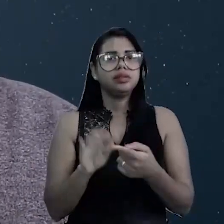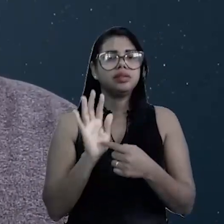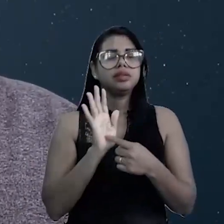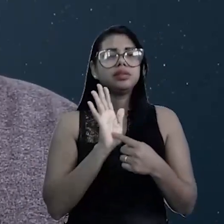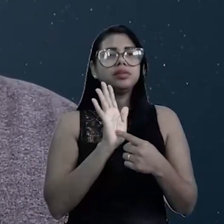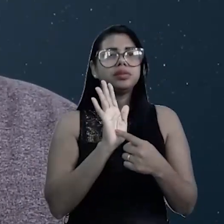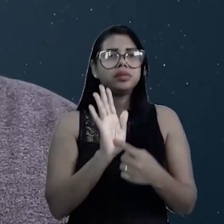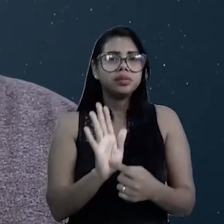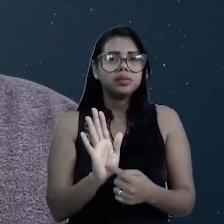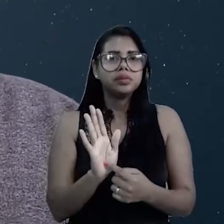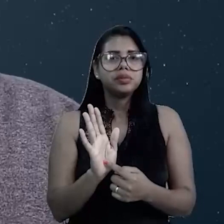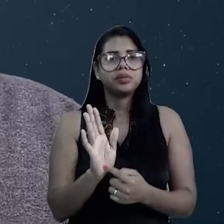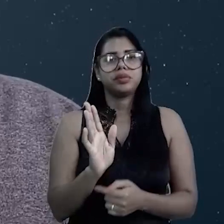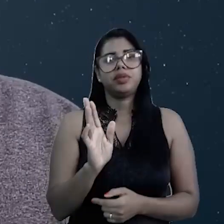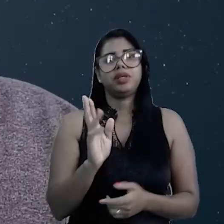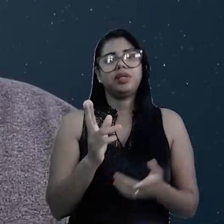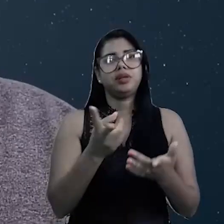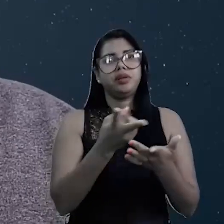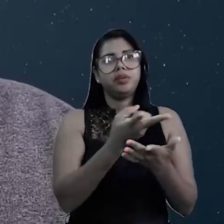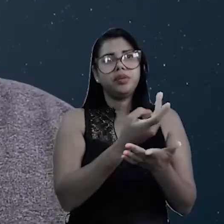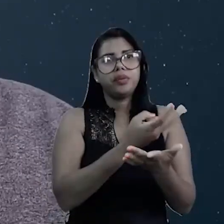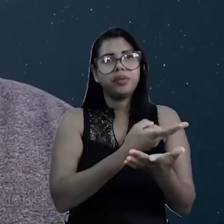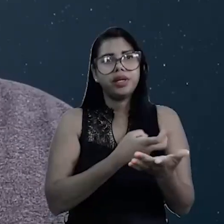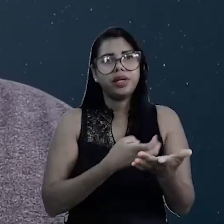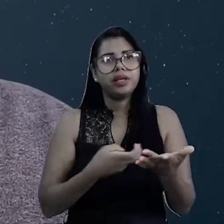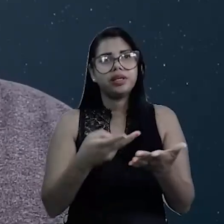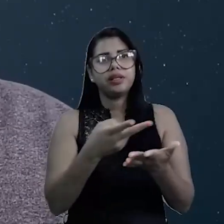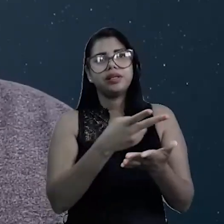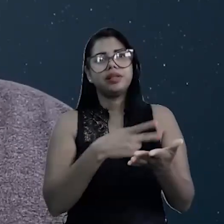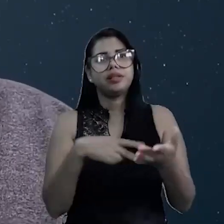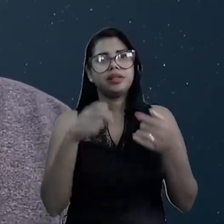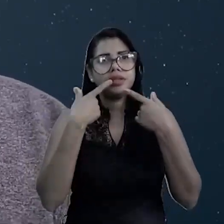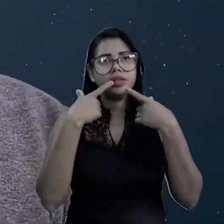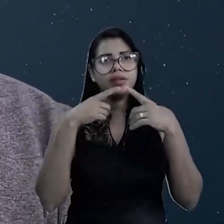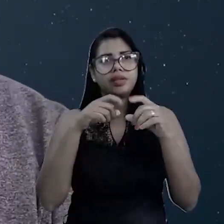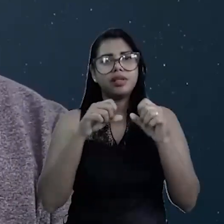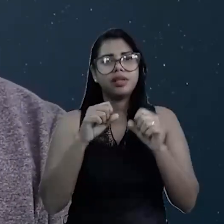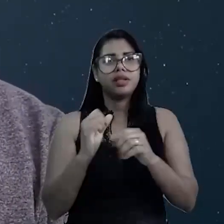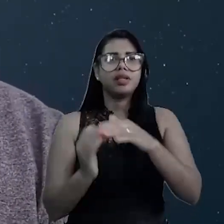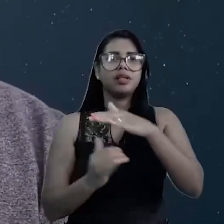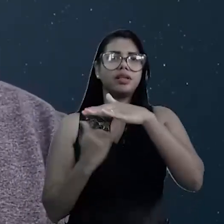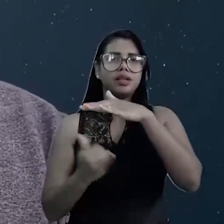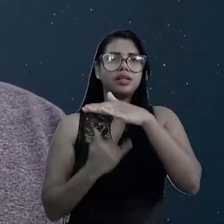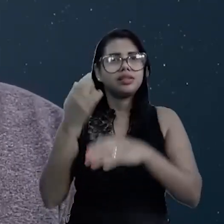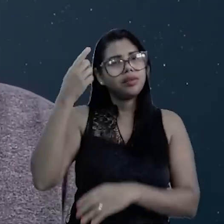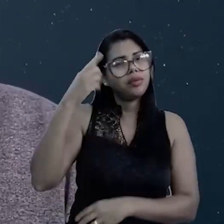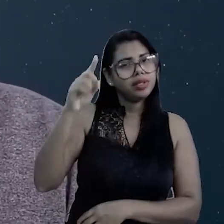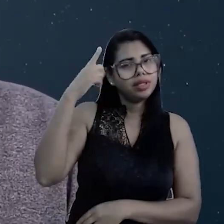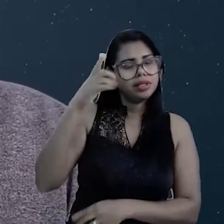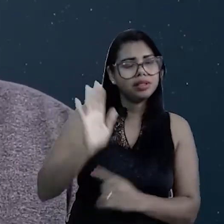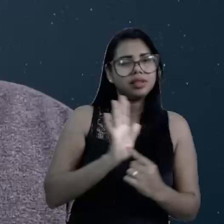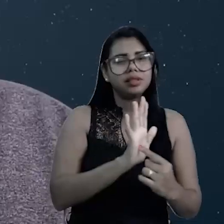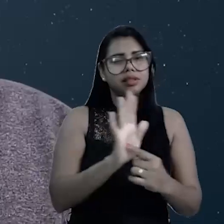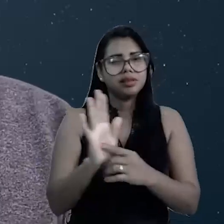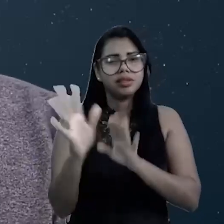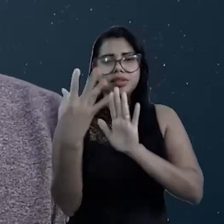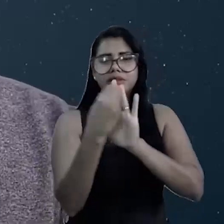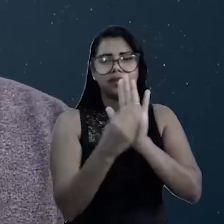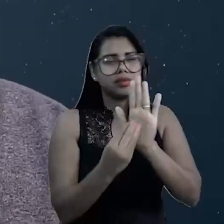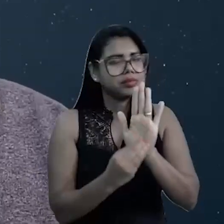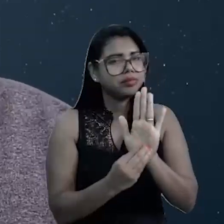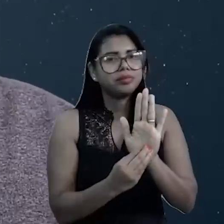da oralidade, né? Ou seja, de uma linguagem coloquial, a cada dia que passa, né?